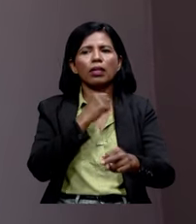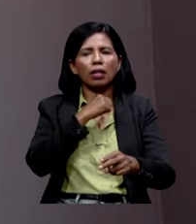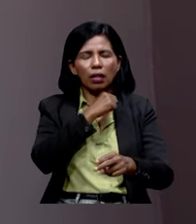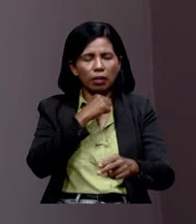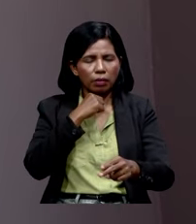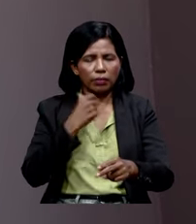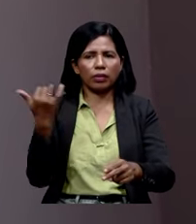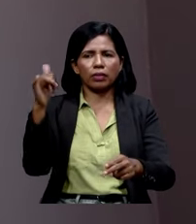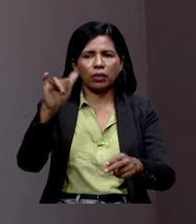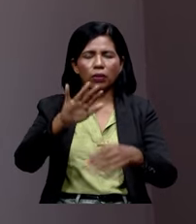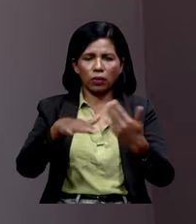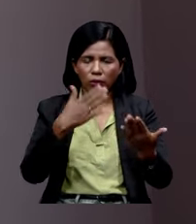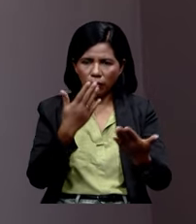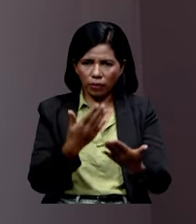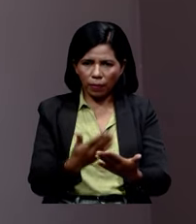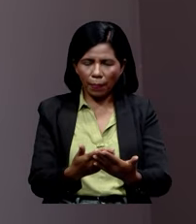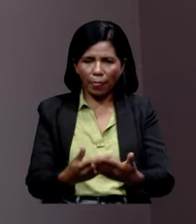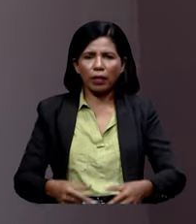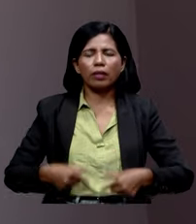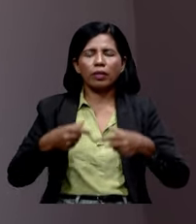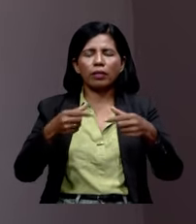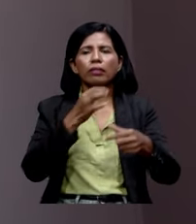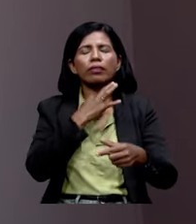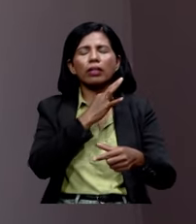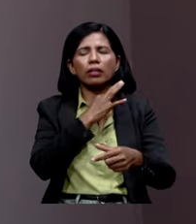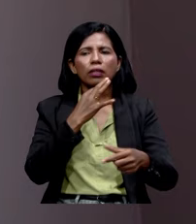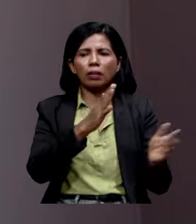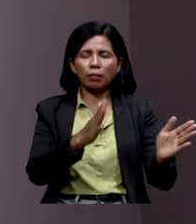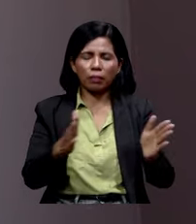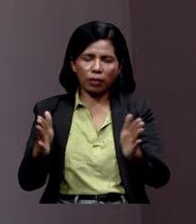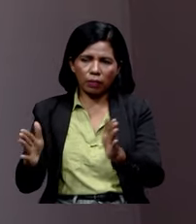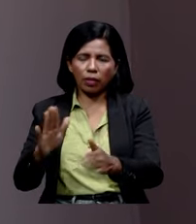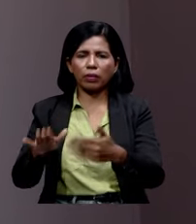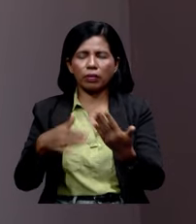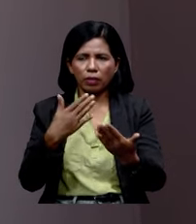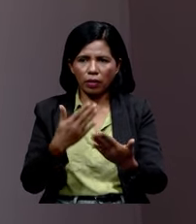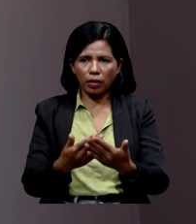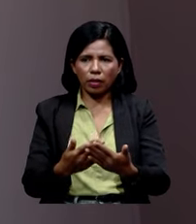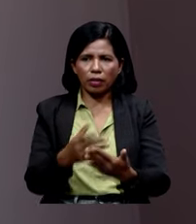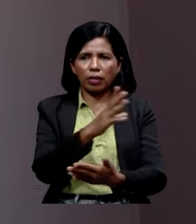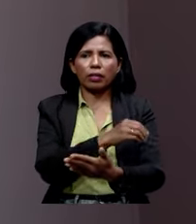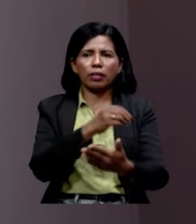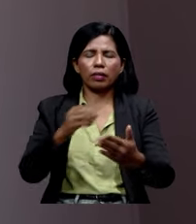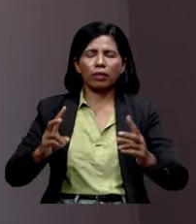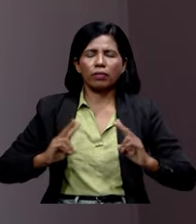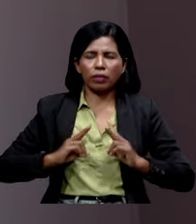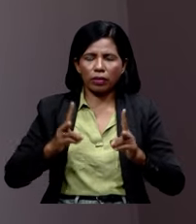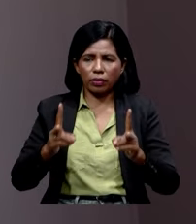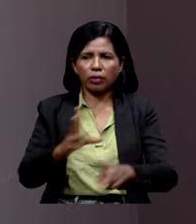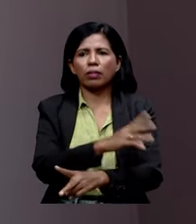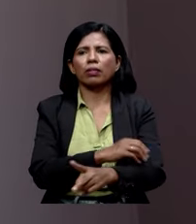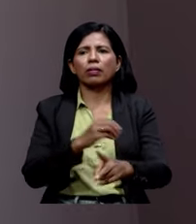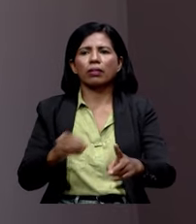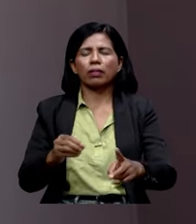mos madres, sira o todo, o frater sira, prepara túnica serene de maneira voluntária, no